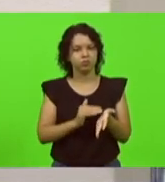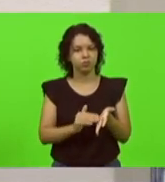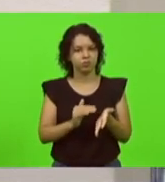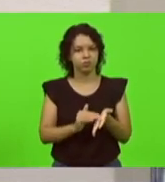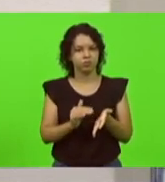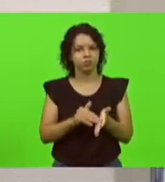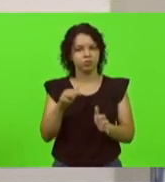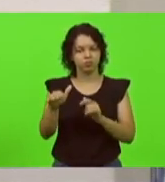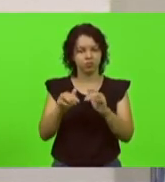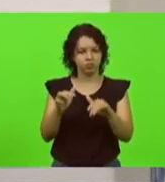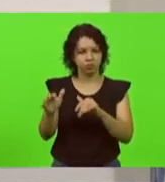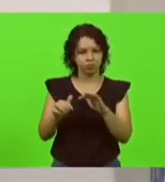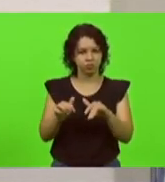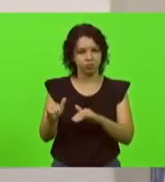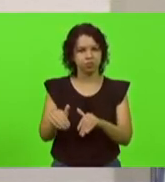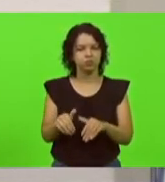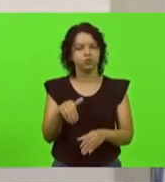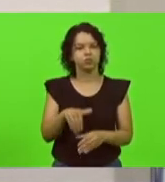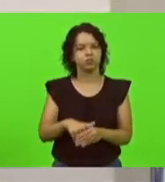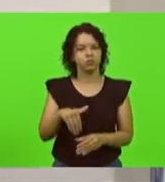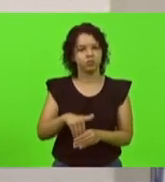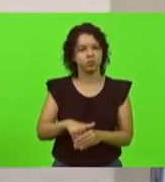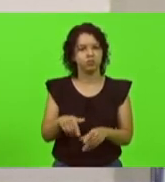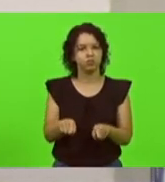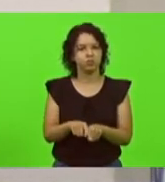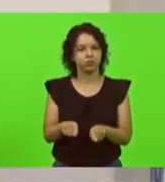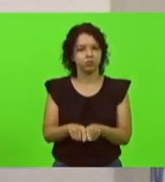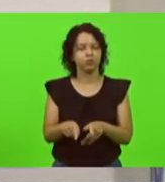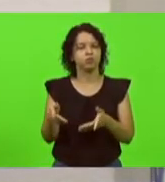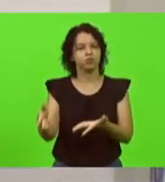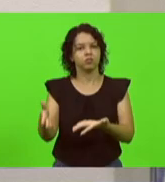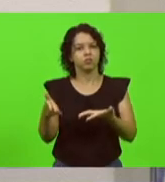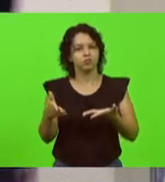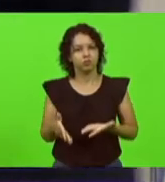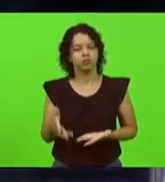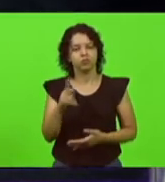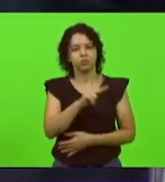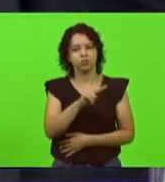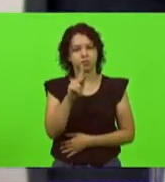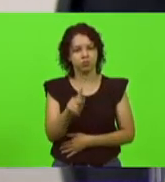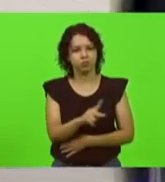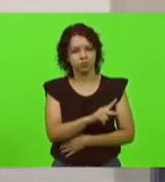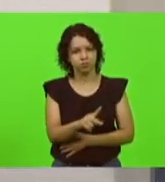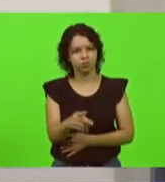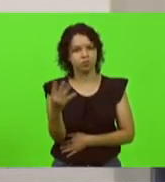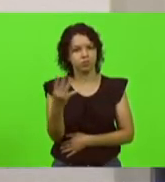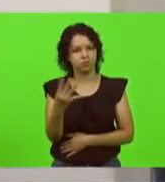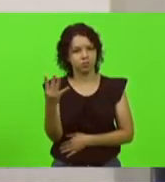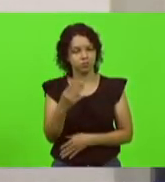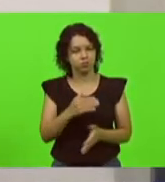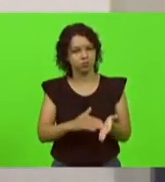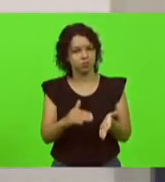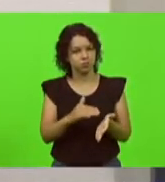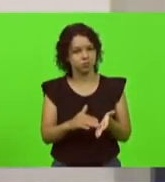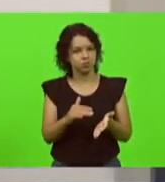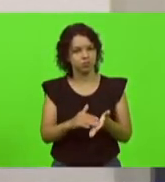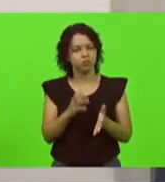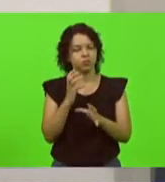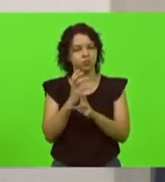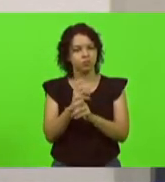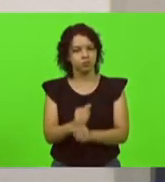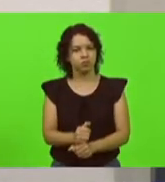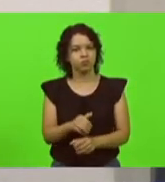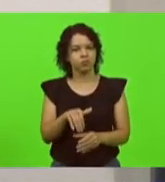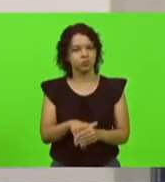para a votação, bem como convidou o senhor deputado Padre Pedro Baldiceira, quarto secretário, para computar os votos.